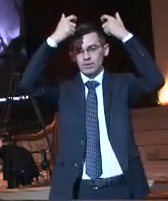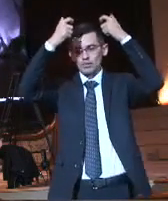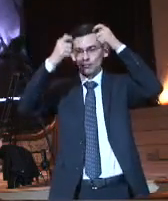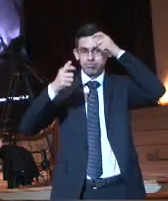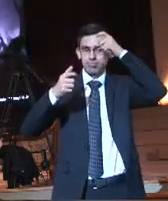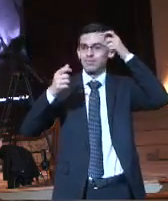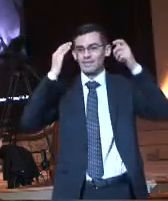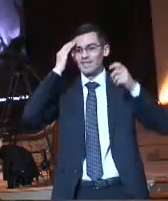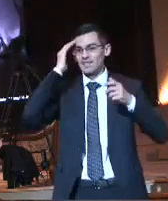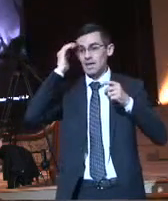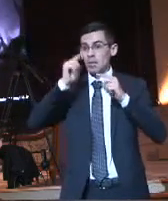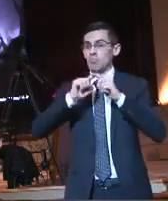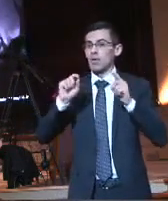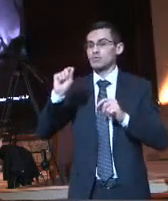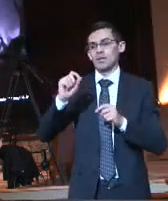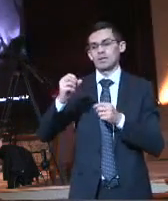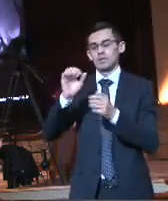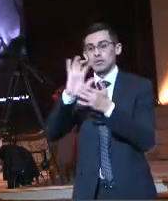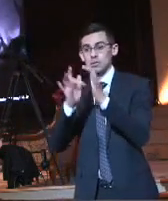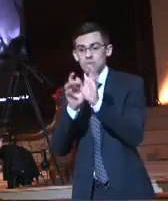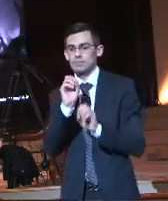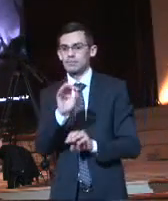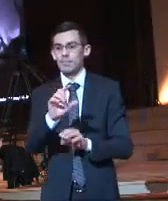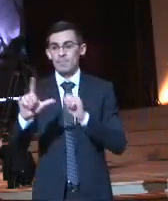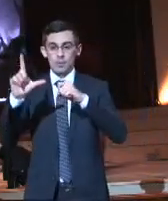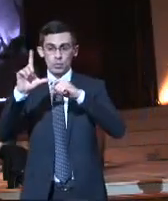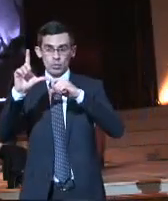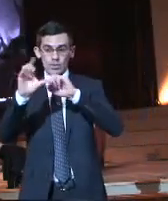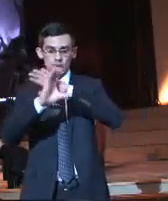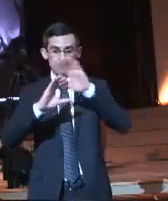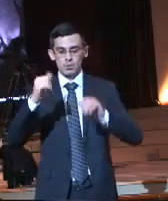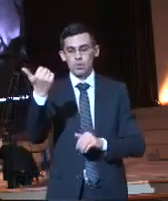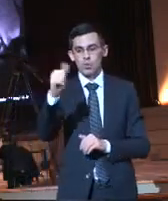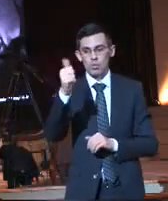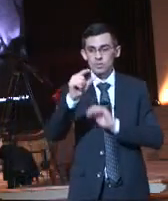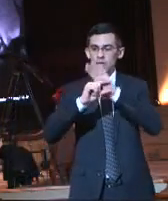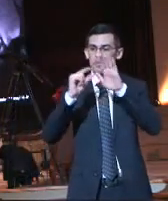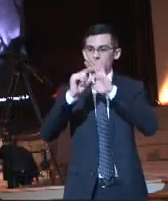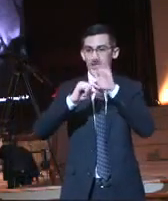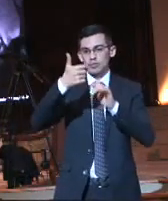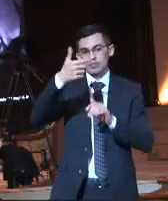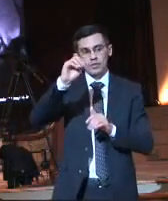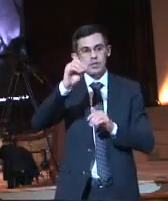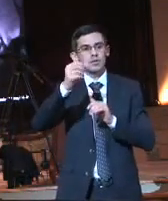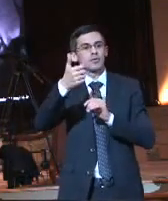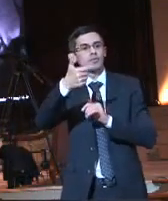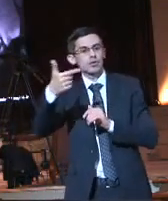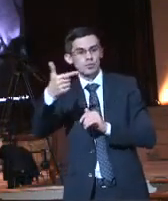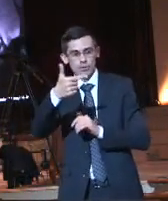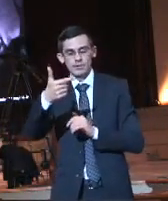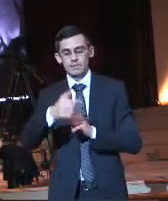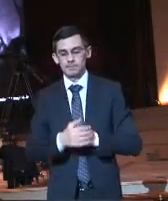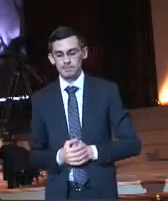foi isso que o Senhor Jesus ensinou em Lucas 11, versículos 20 e